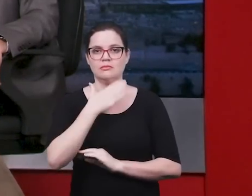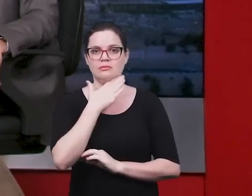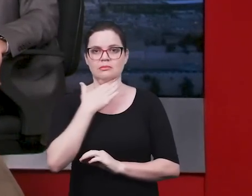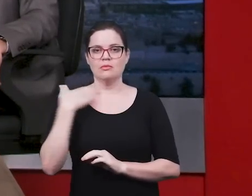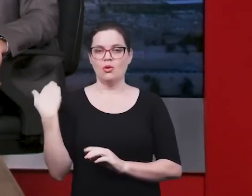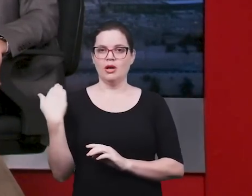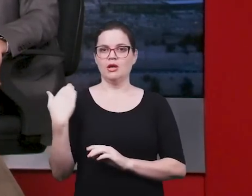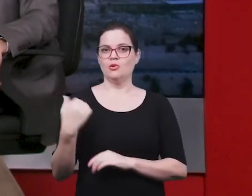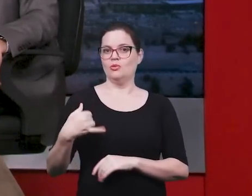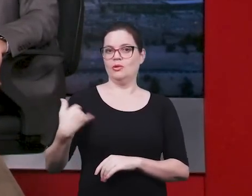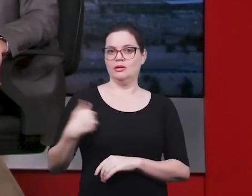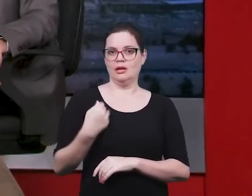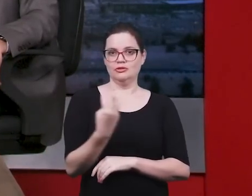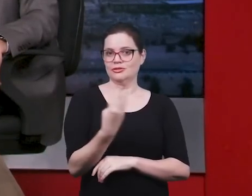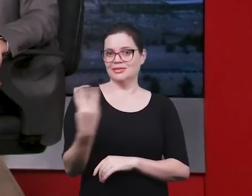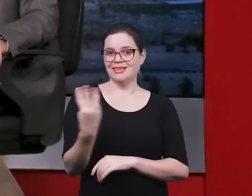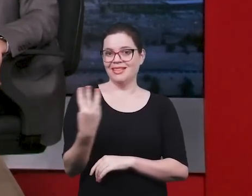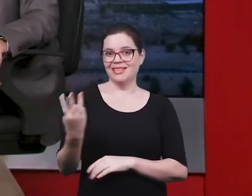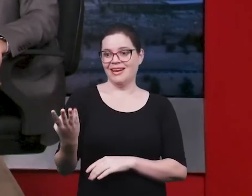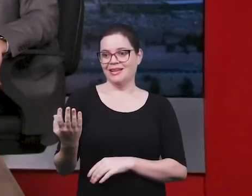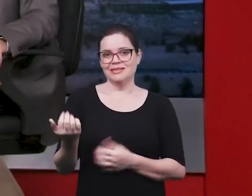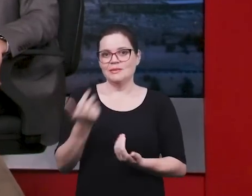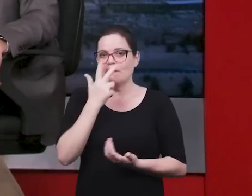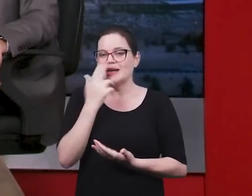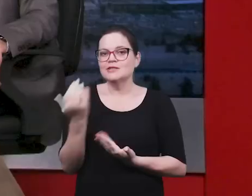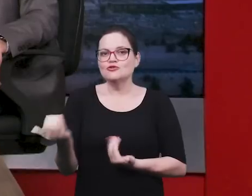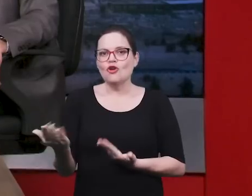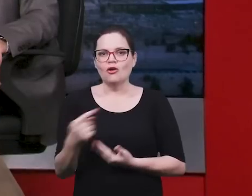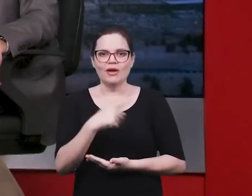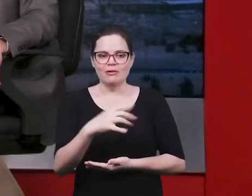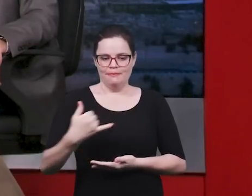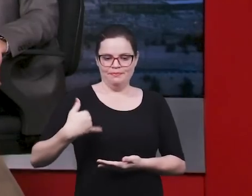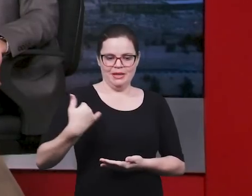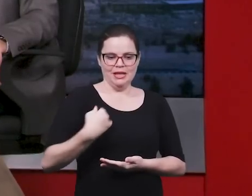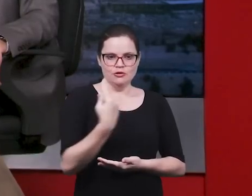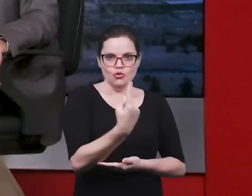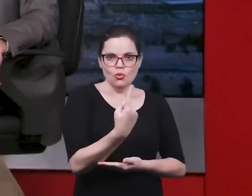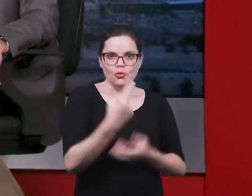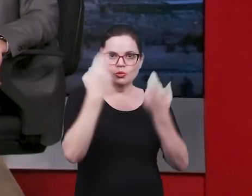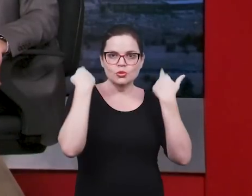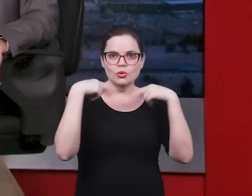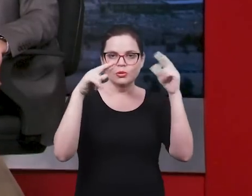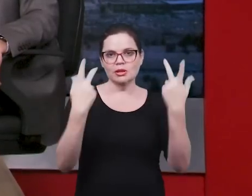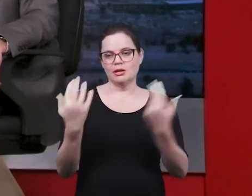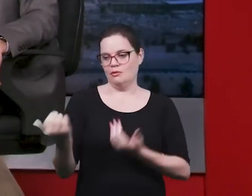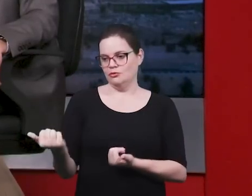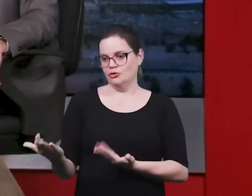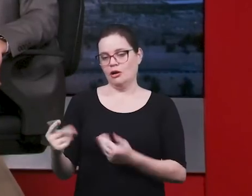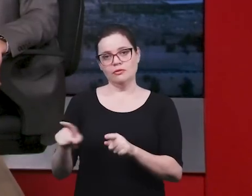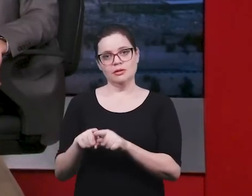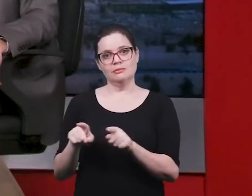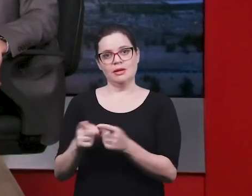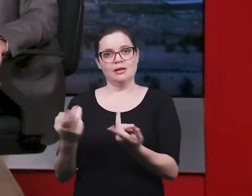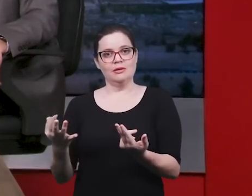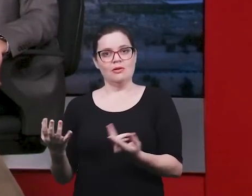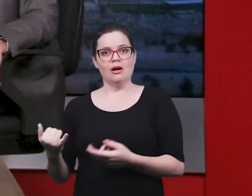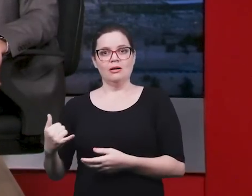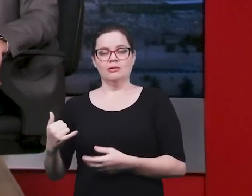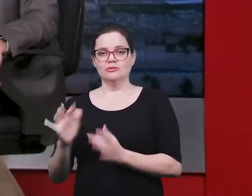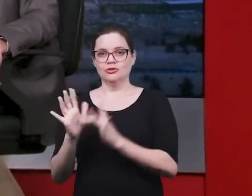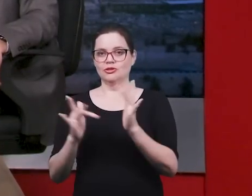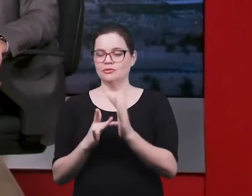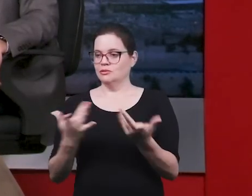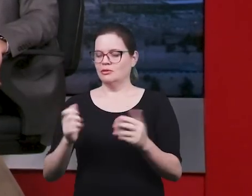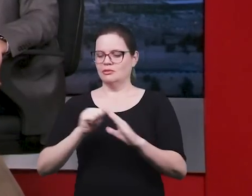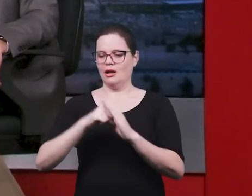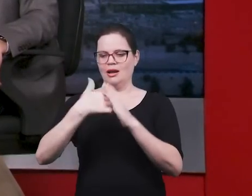morto, né? Com 33 anos, então muito jovem. Então tem muitas características aqui que